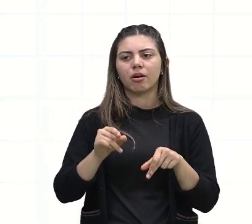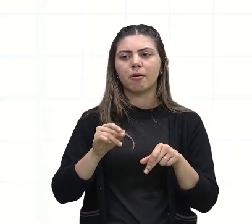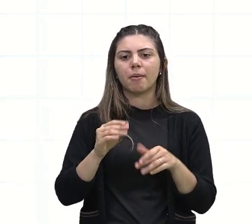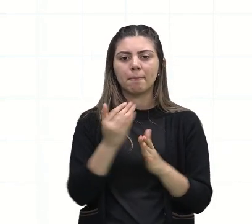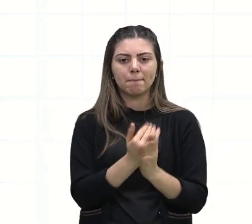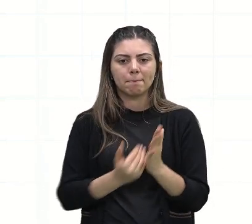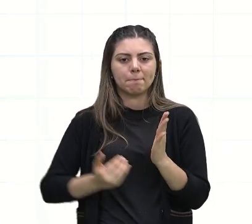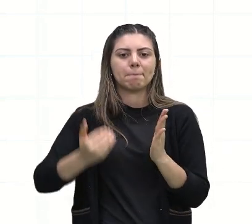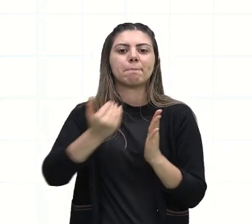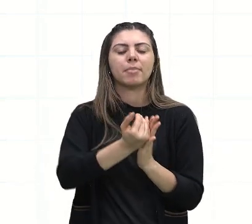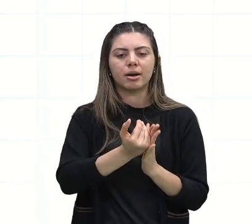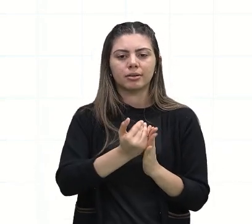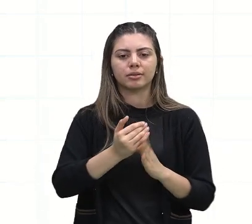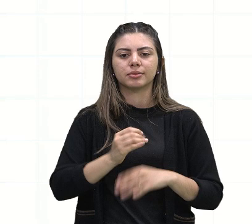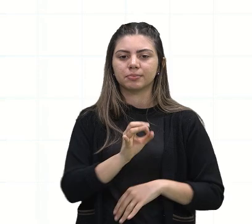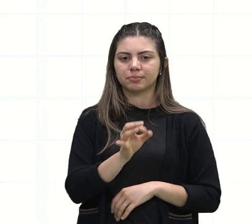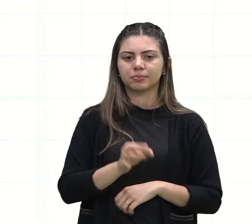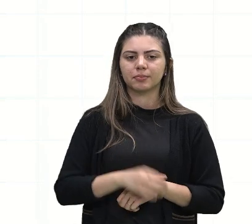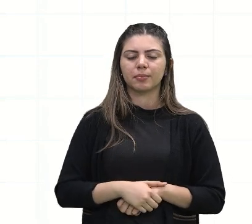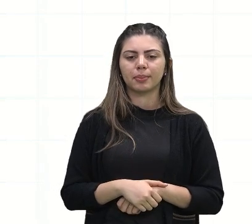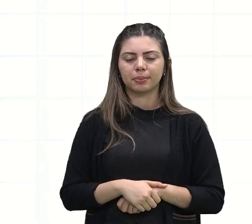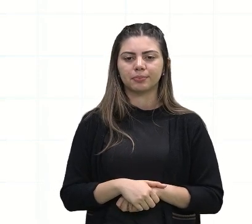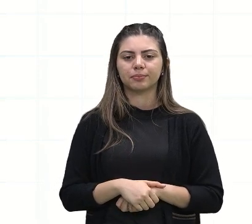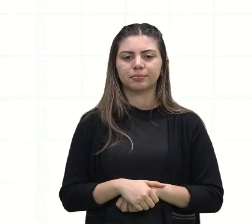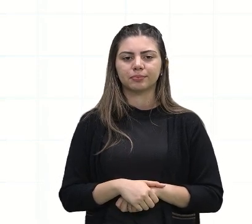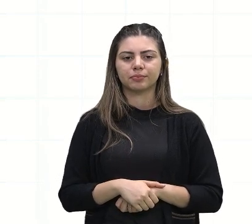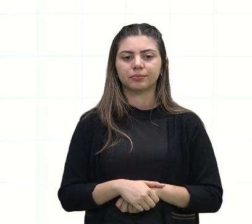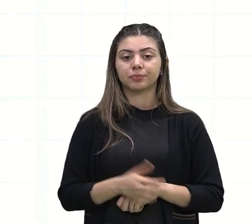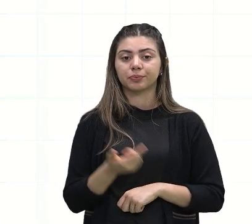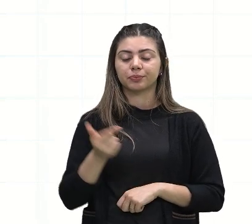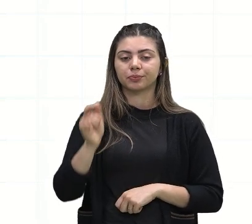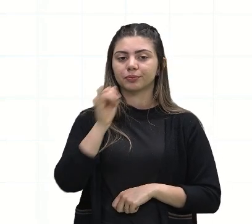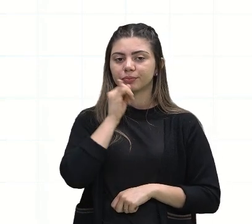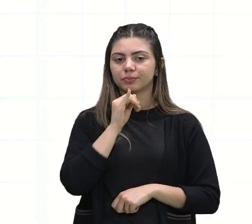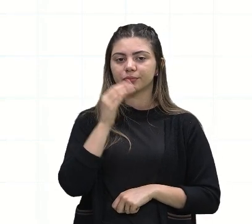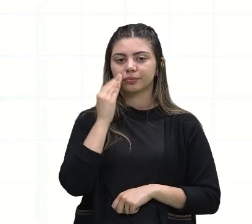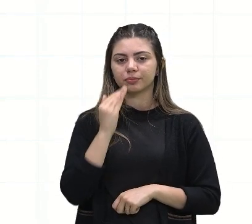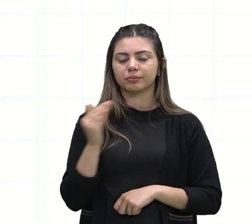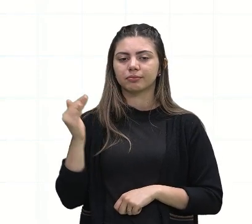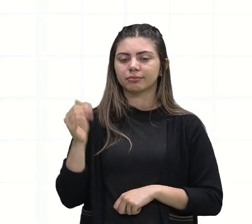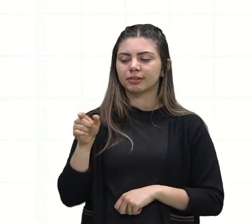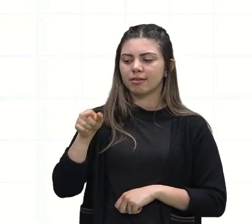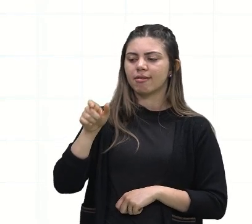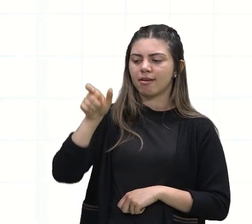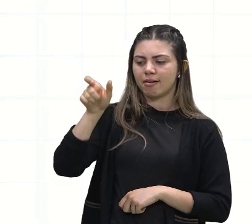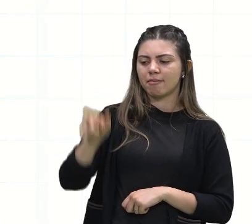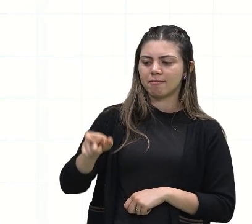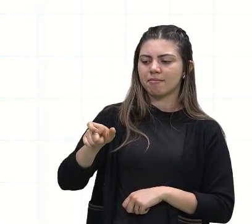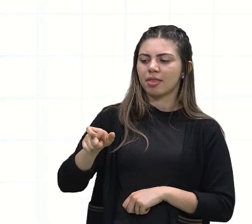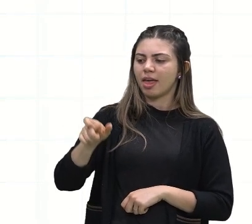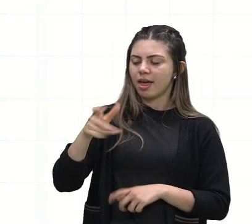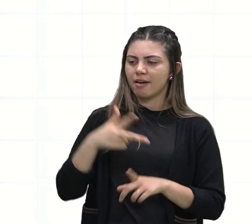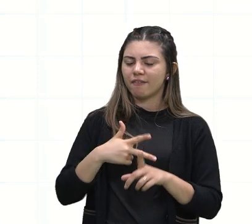dita, certo? Temos outras. Ela foi uma heroína.